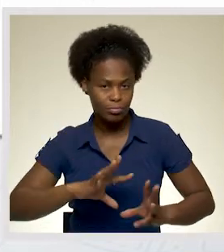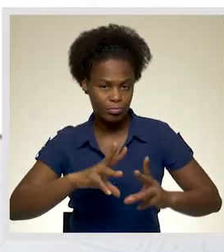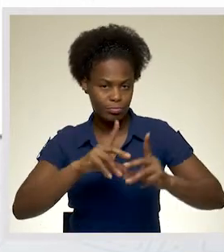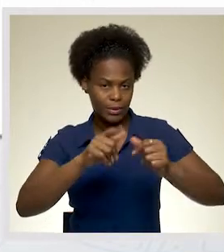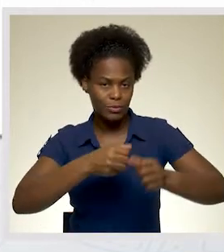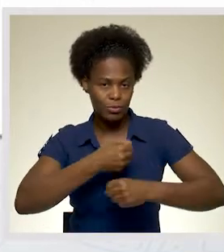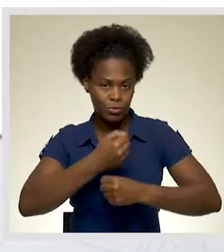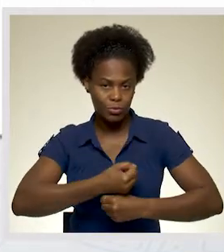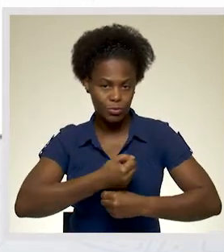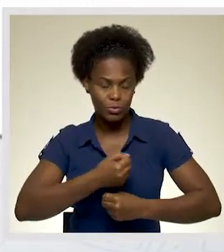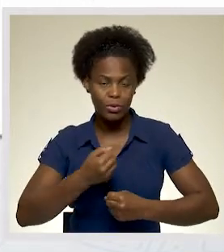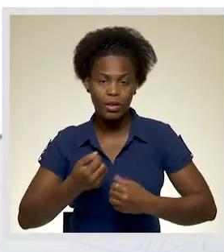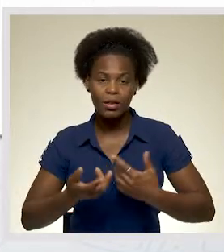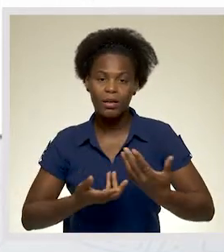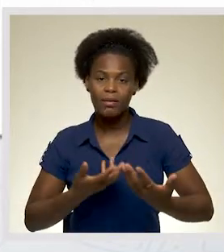desenvolvimento sustentável,